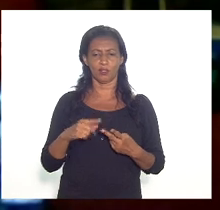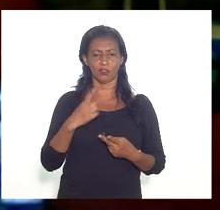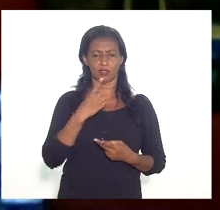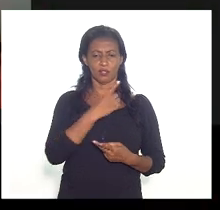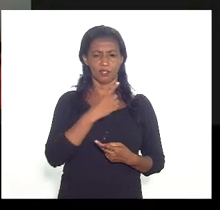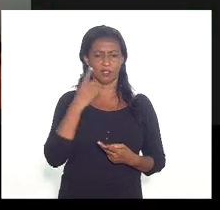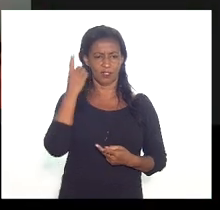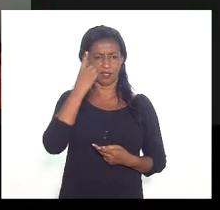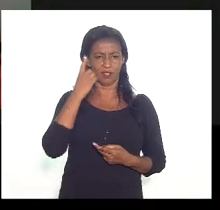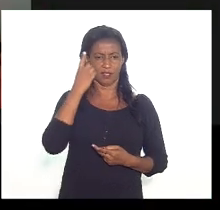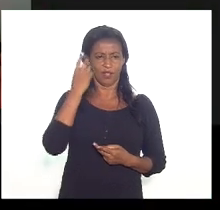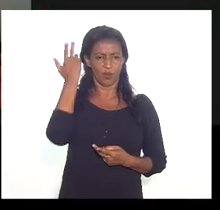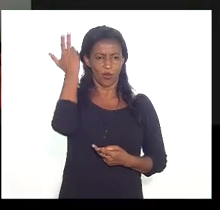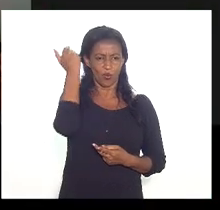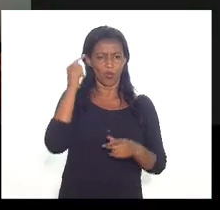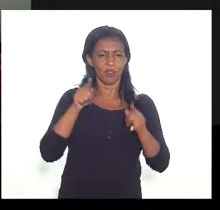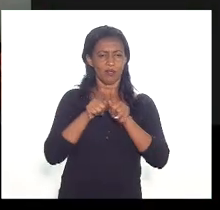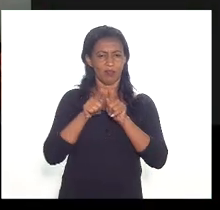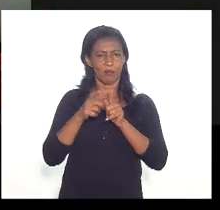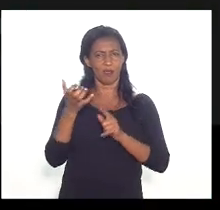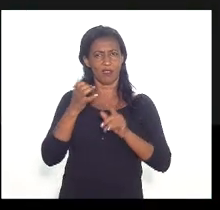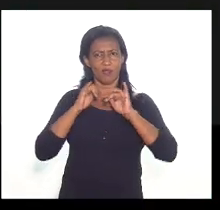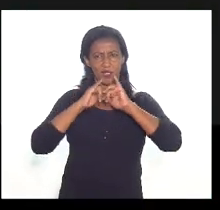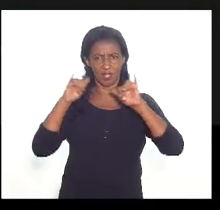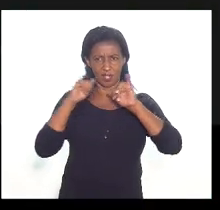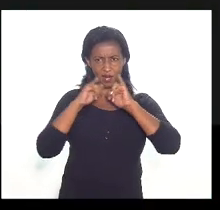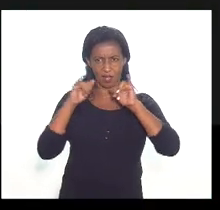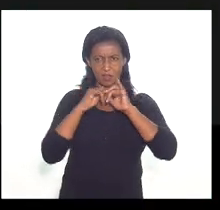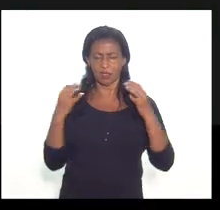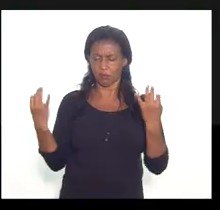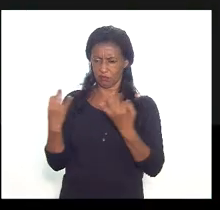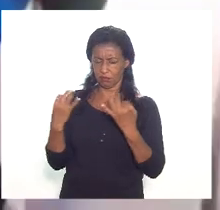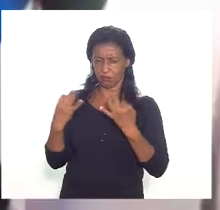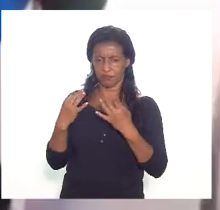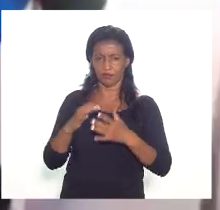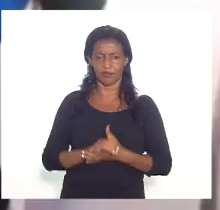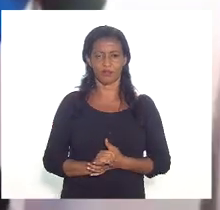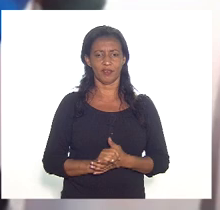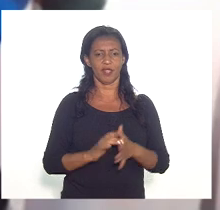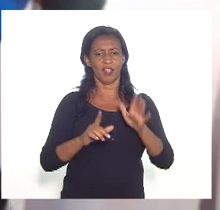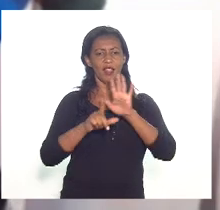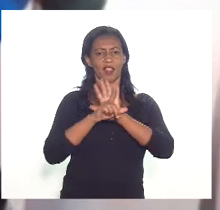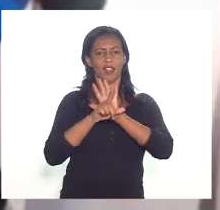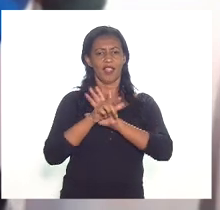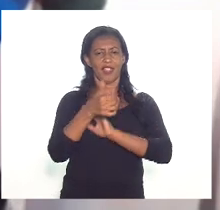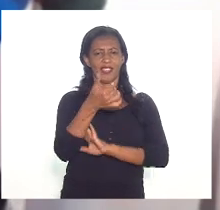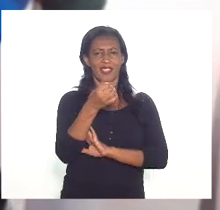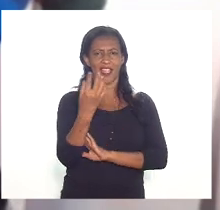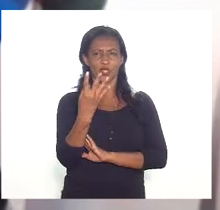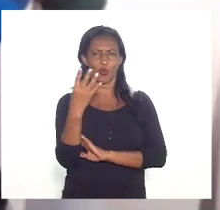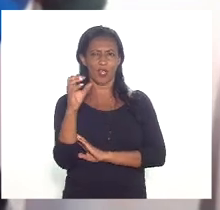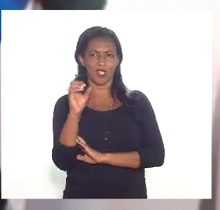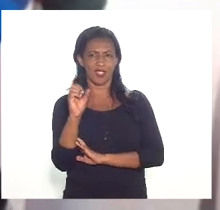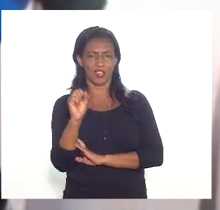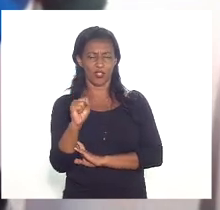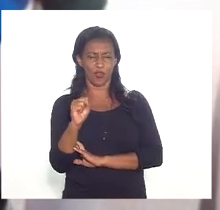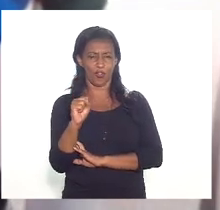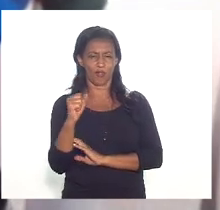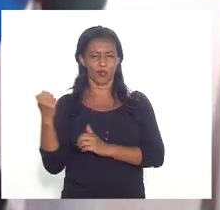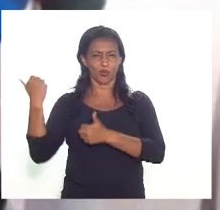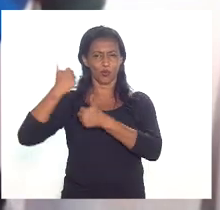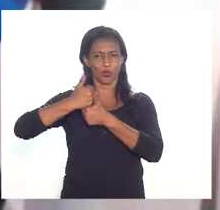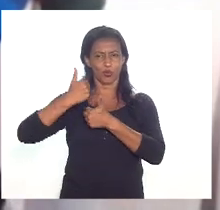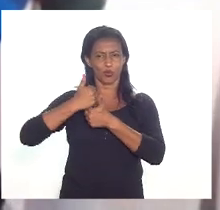presidente. Quero fazer a declaração. Perfeitamente. Sim. Projeto de lei 1048-19, autoria do deputado Tiaju, que institui o programa de